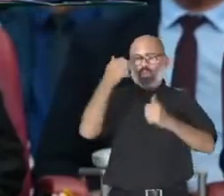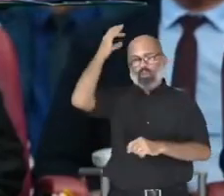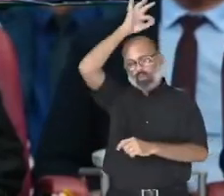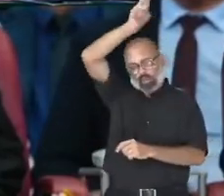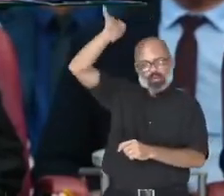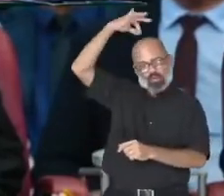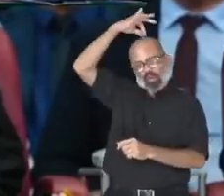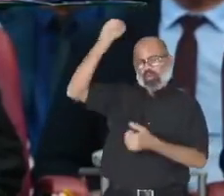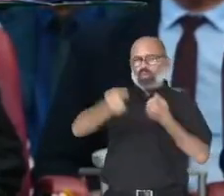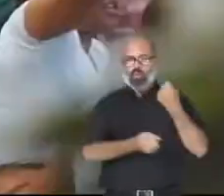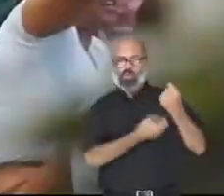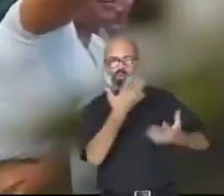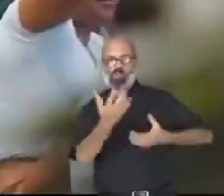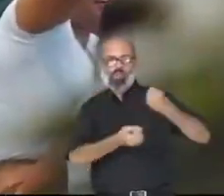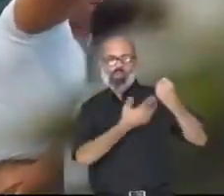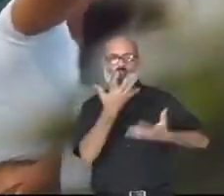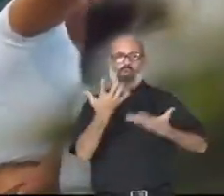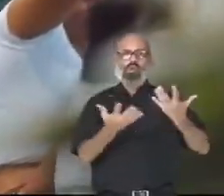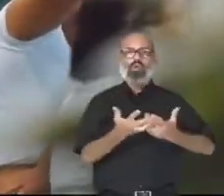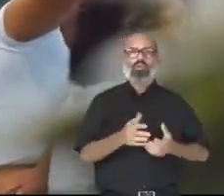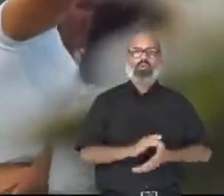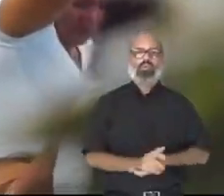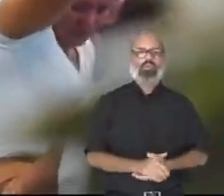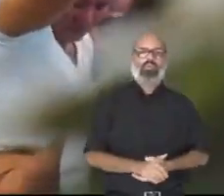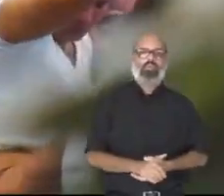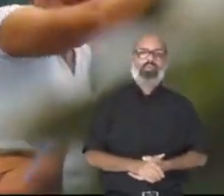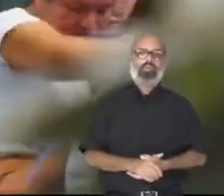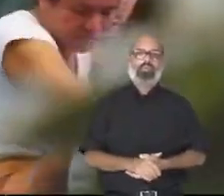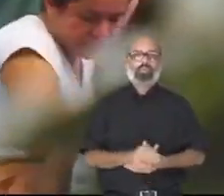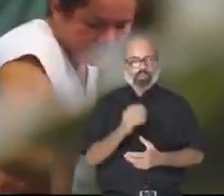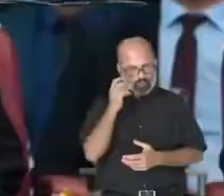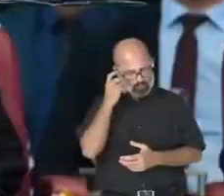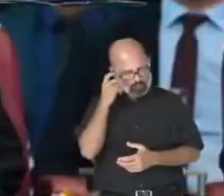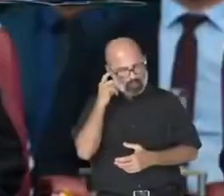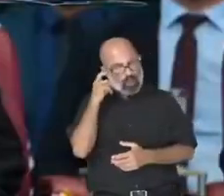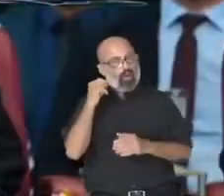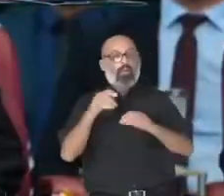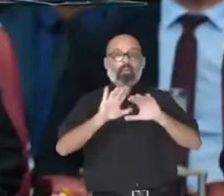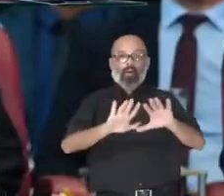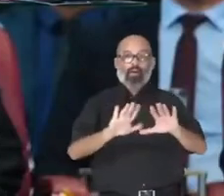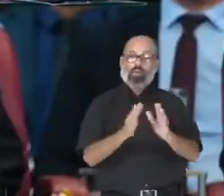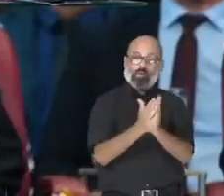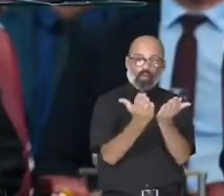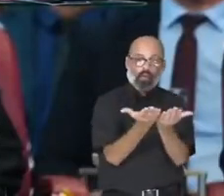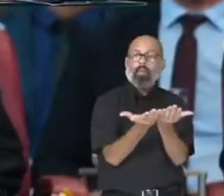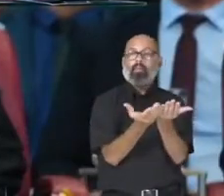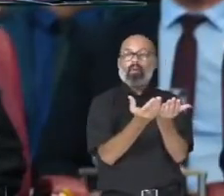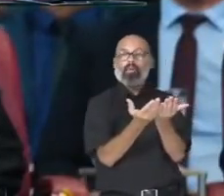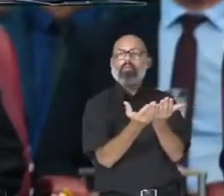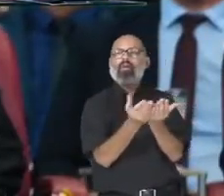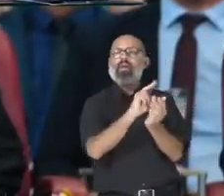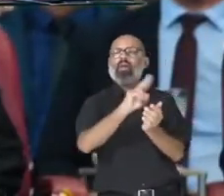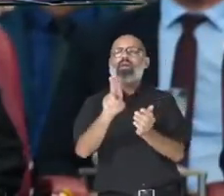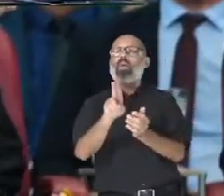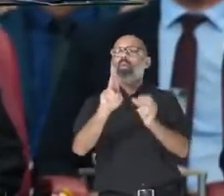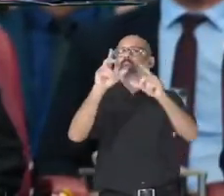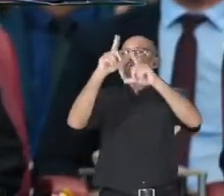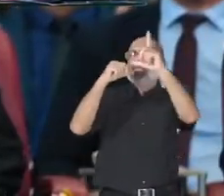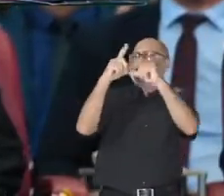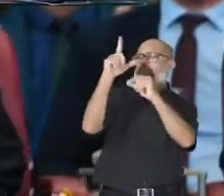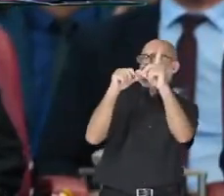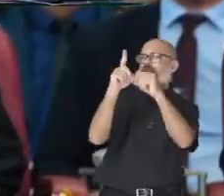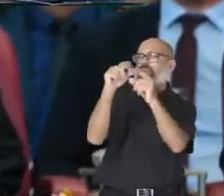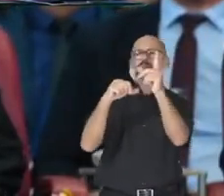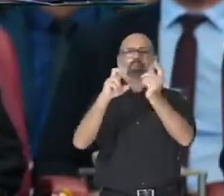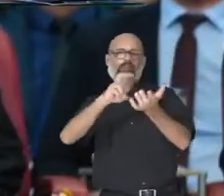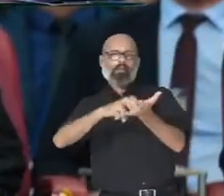com o Espírito Santo e com fogo. Quando a Bíblia Sagrada chama Jesus de estrela da alva, de